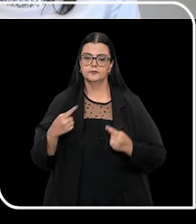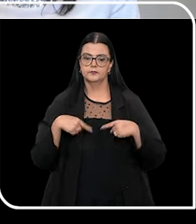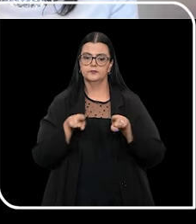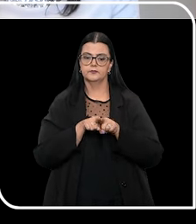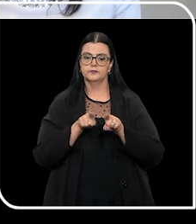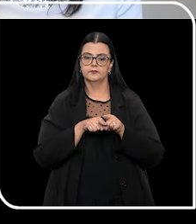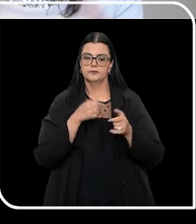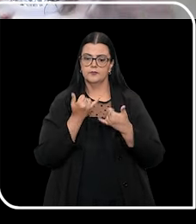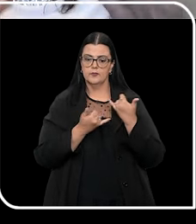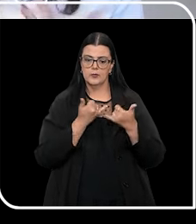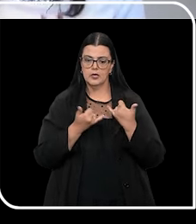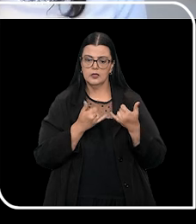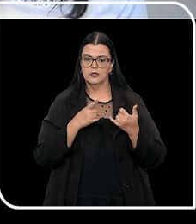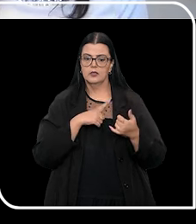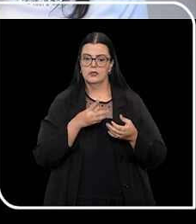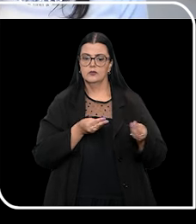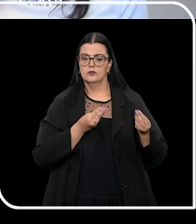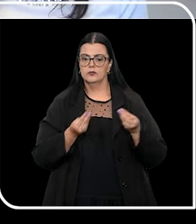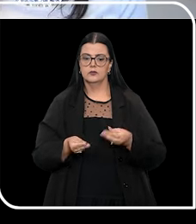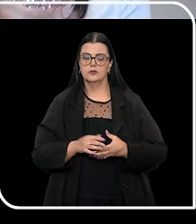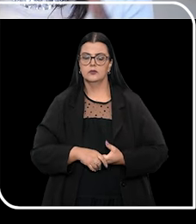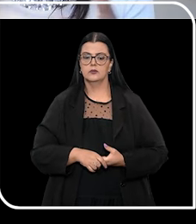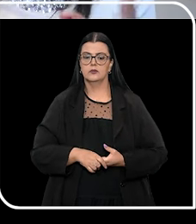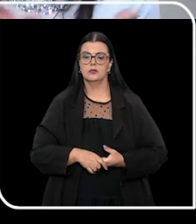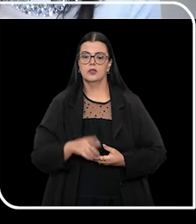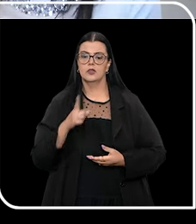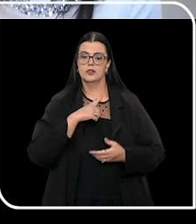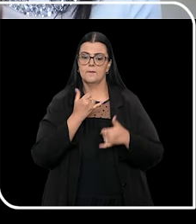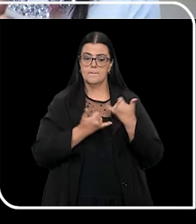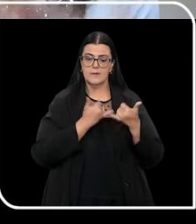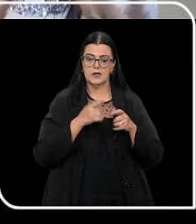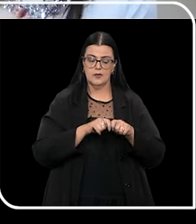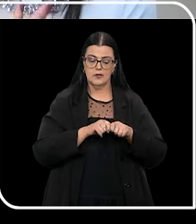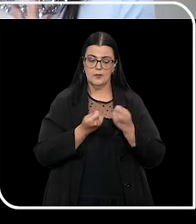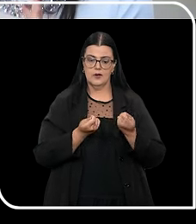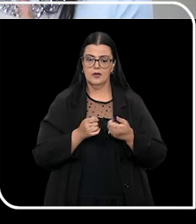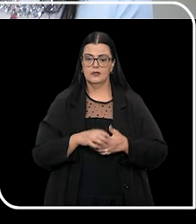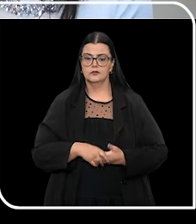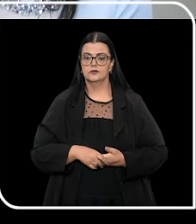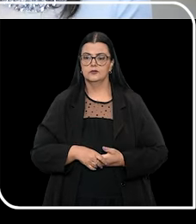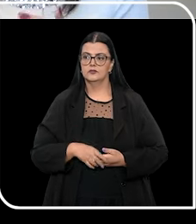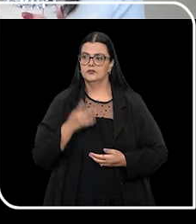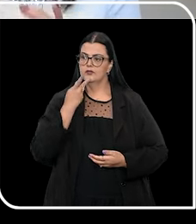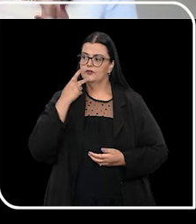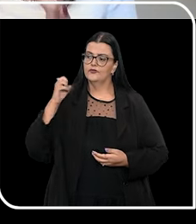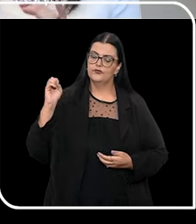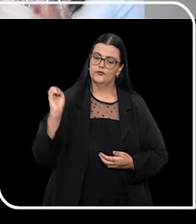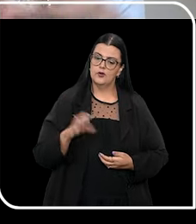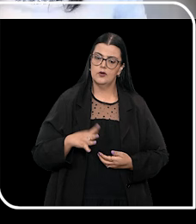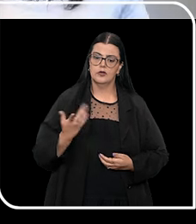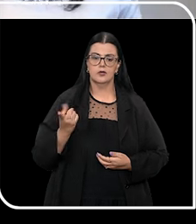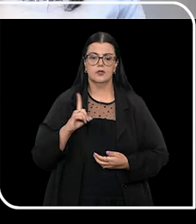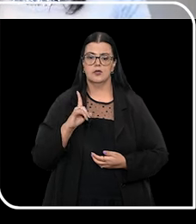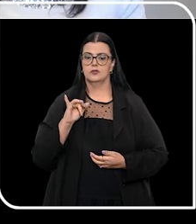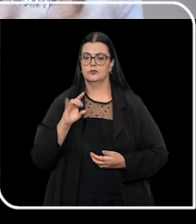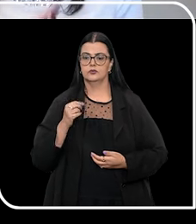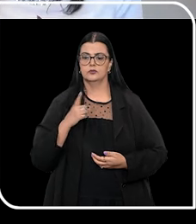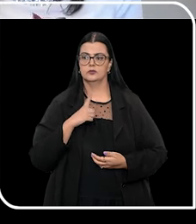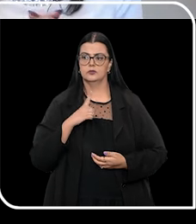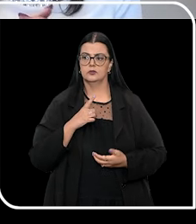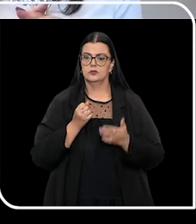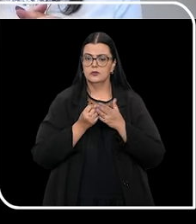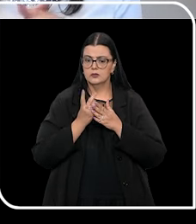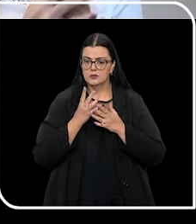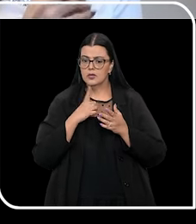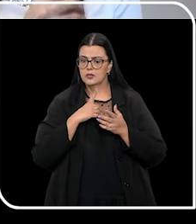crianças eu trouxe também os brinquedos né que a is comentou quando tiver o brinquedo quebrado eu achei Fantástico que a gente joga fora